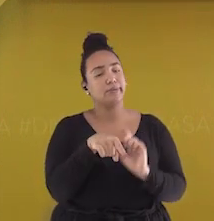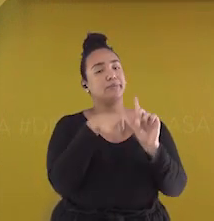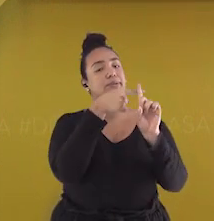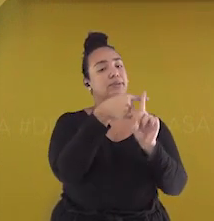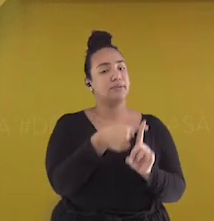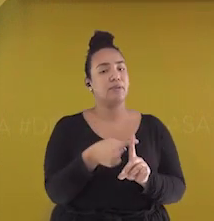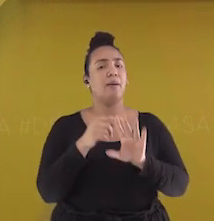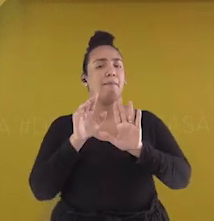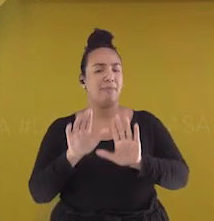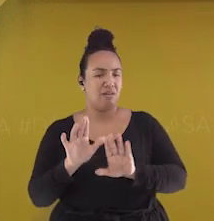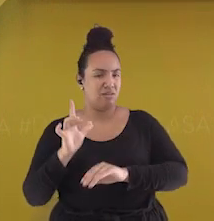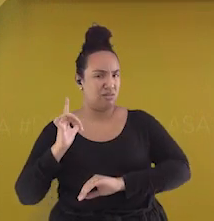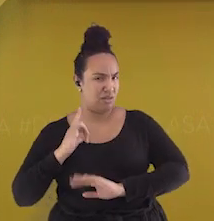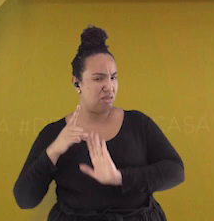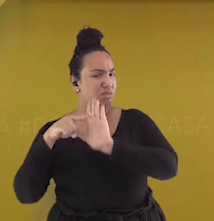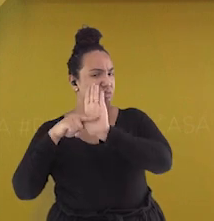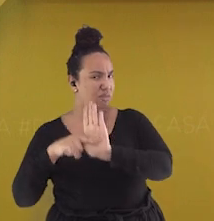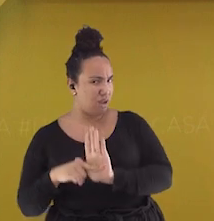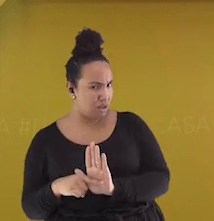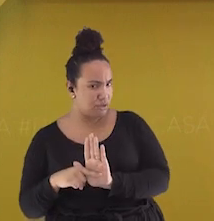tem desvantagens também?